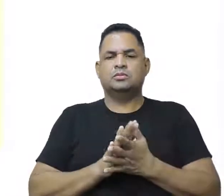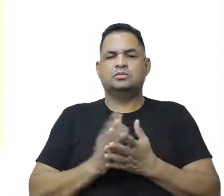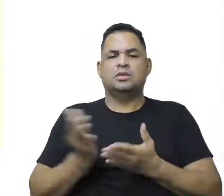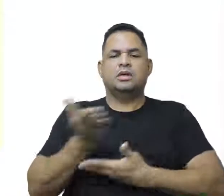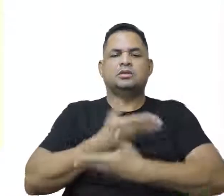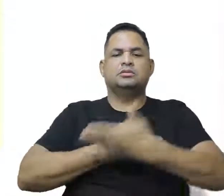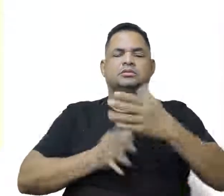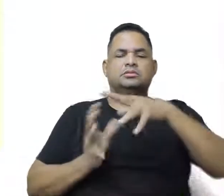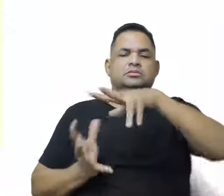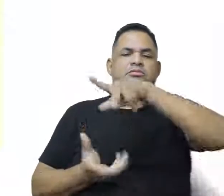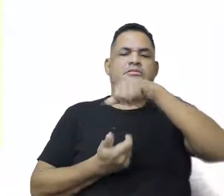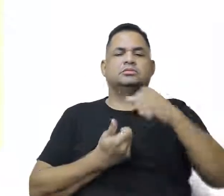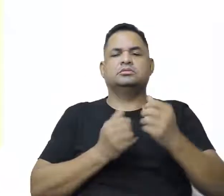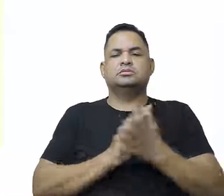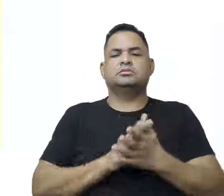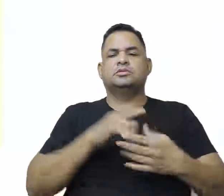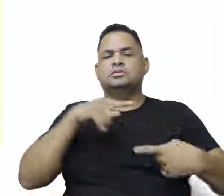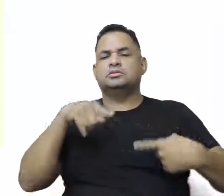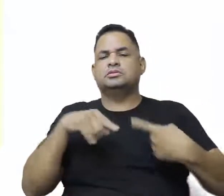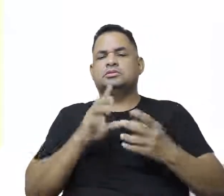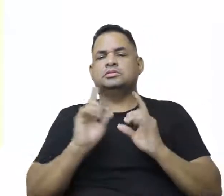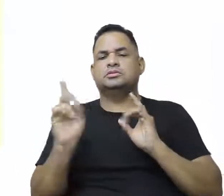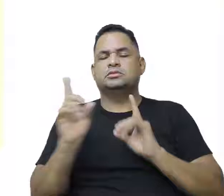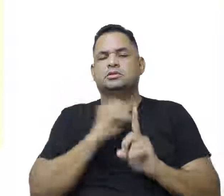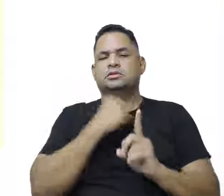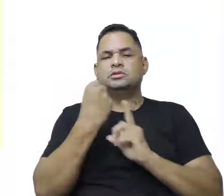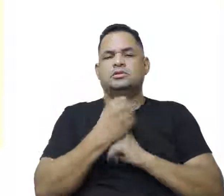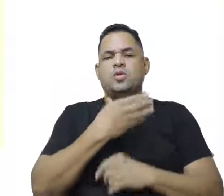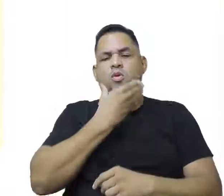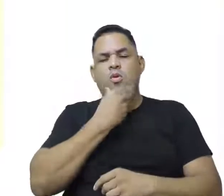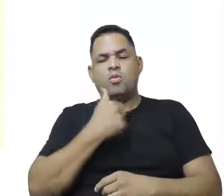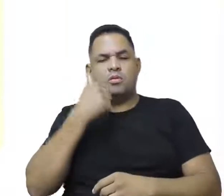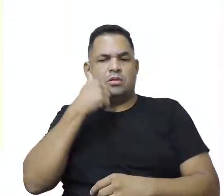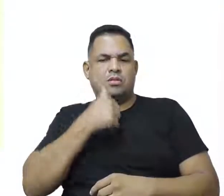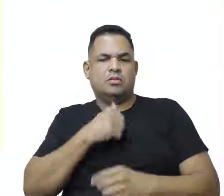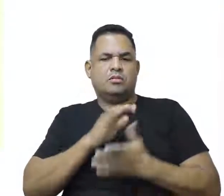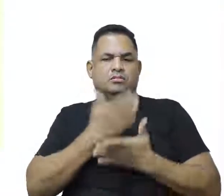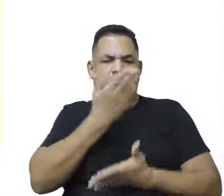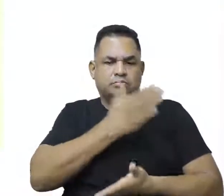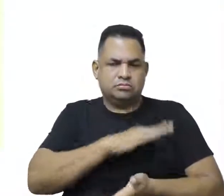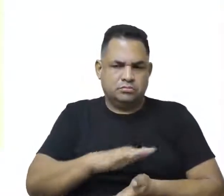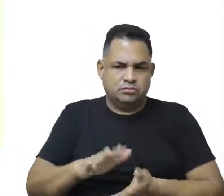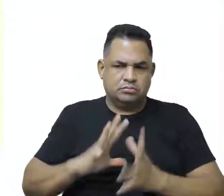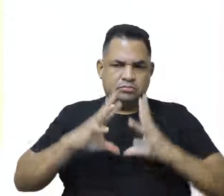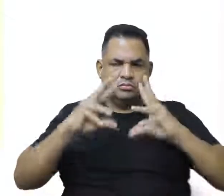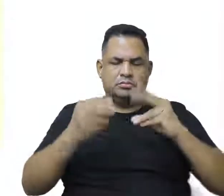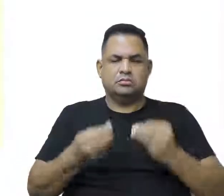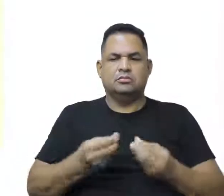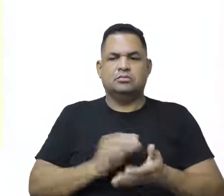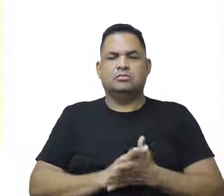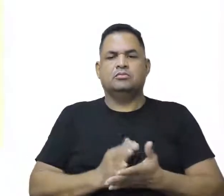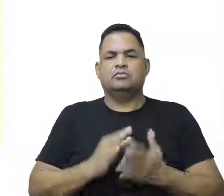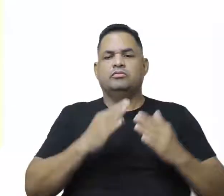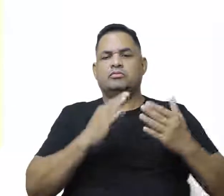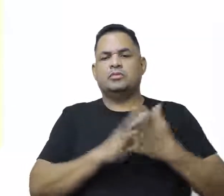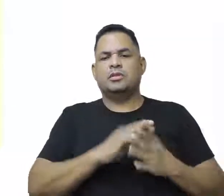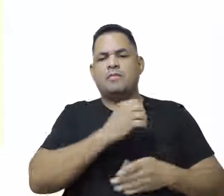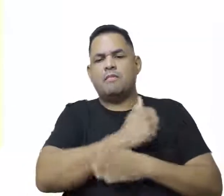mundo, os nossos papéis sociais de mulher, de homem, de criança, de tudo.